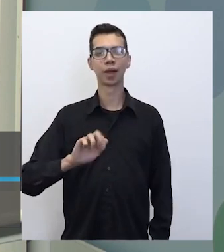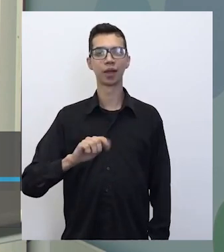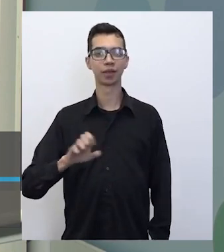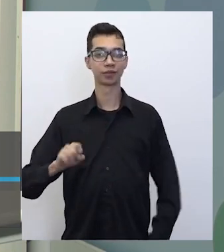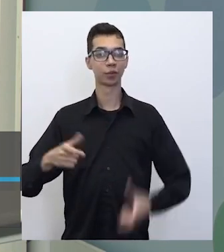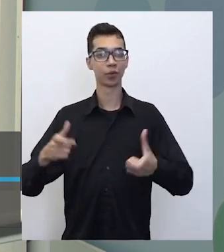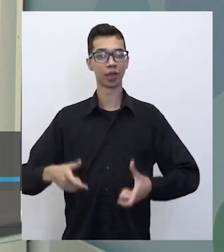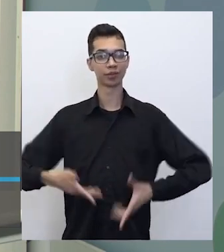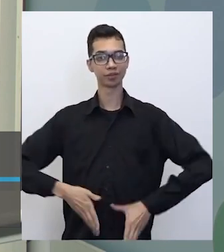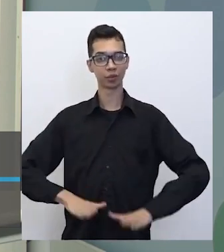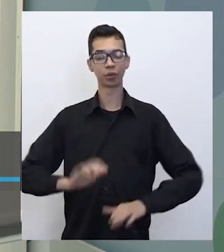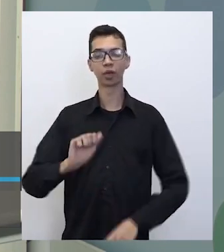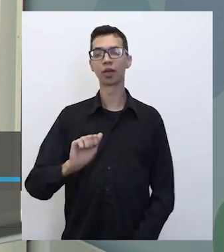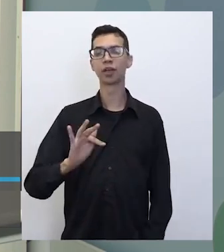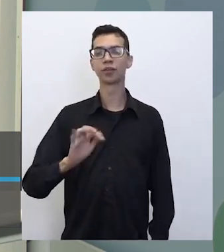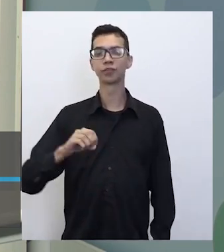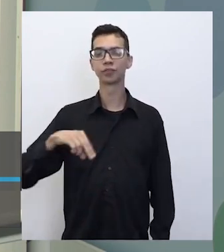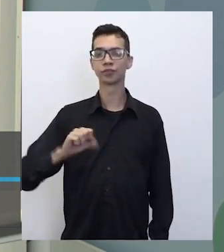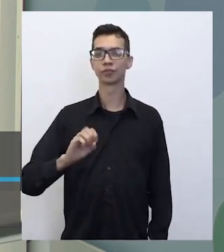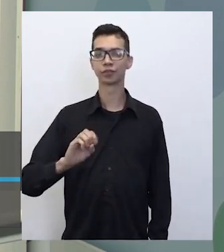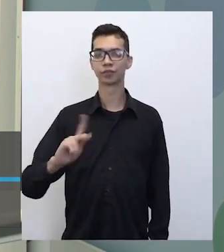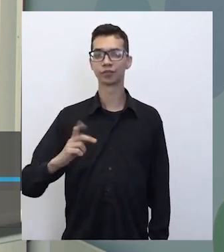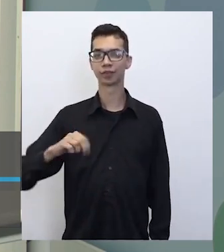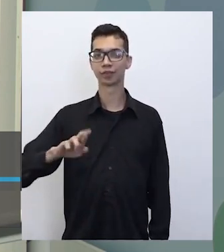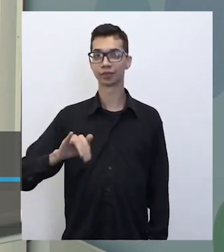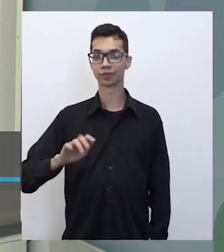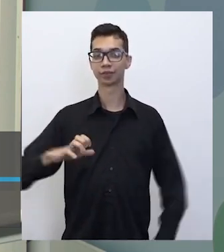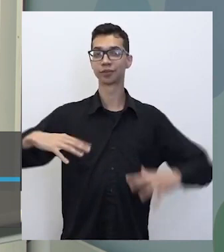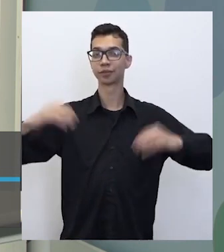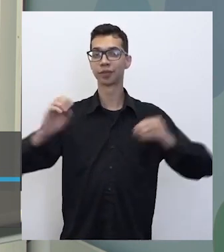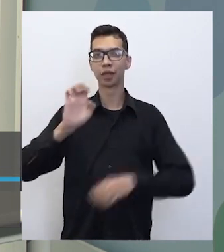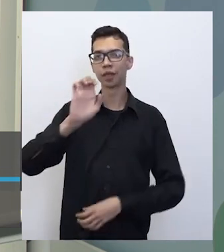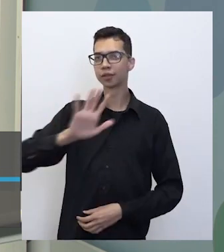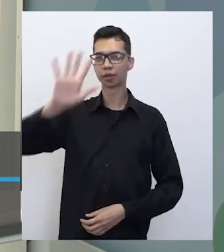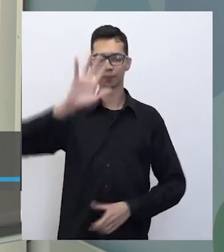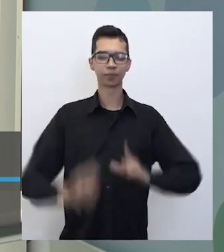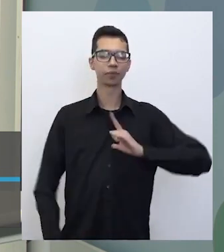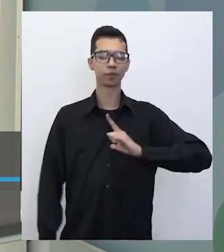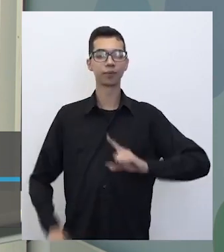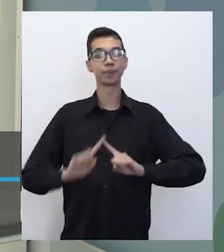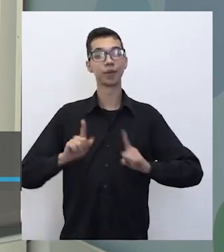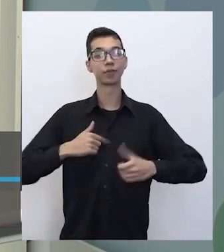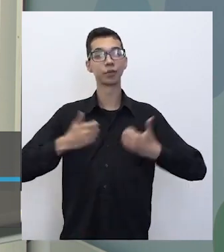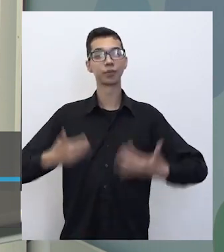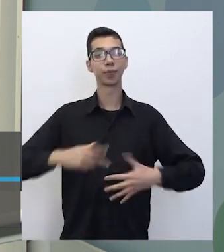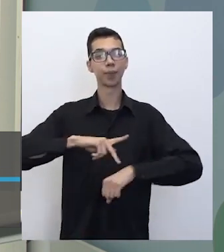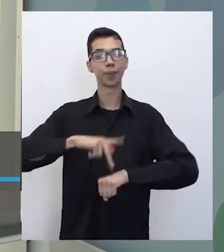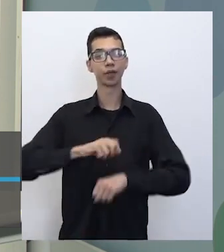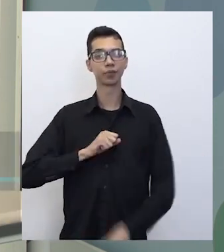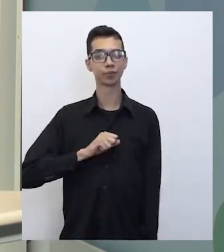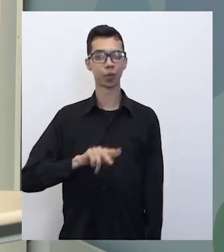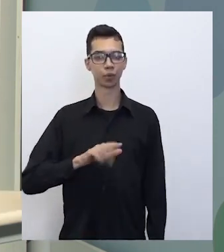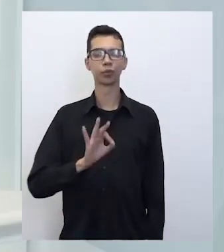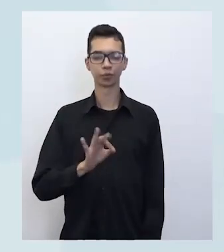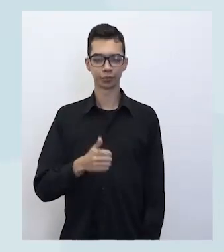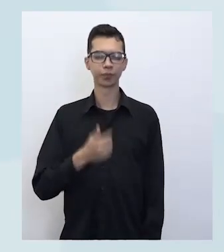outros castelos como este, né, ao longo da Europa inteira. No caso, estamos falando de Portugal. Então, tem aqui na